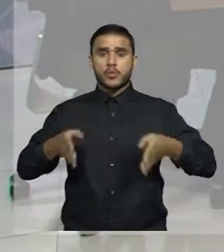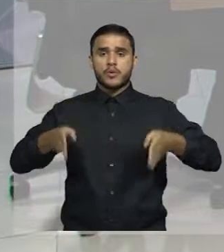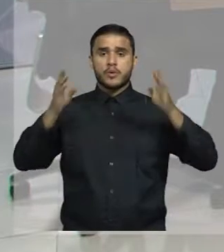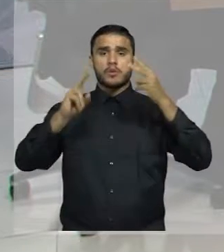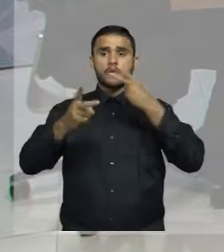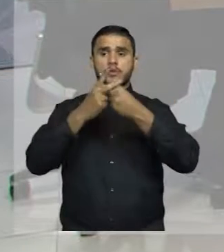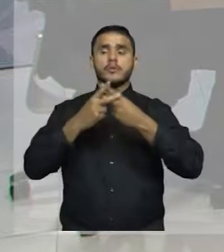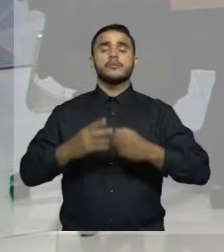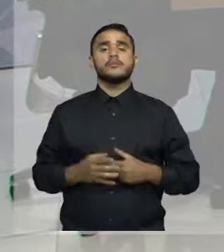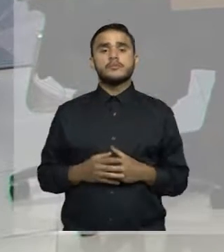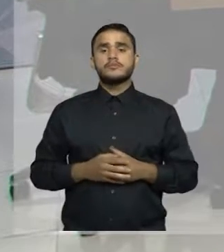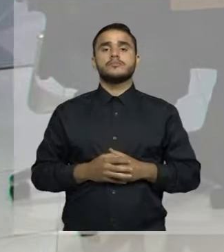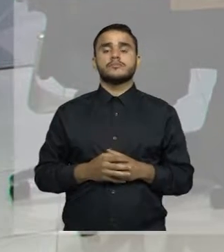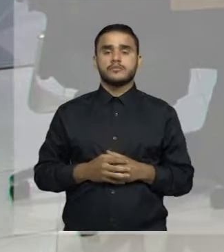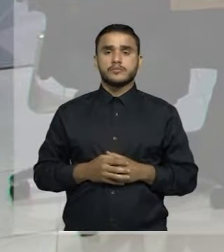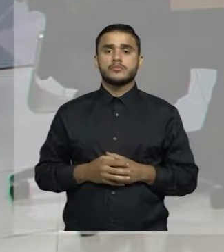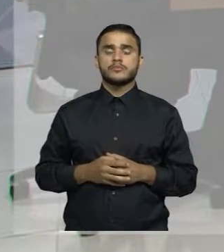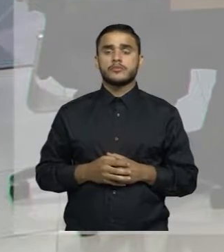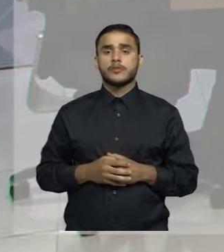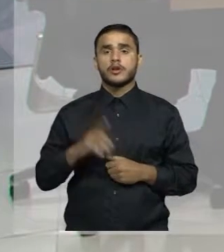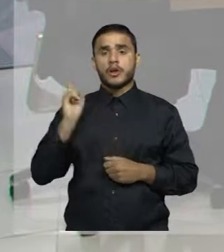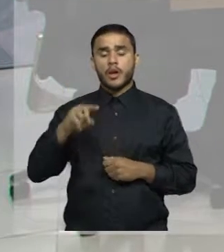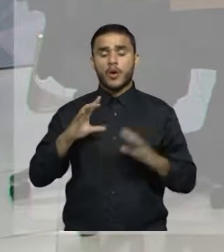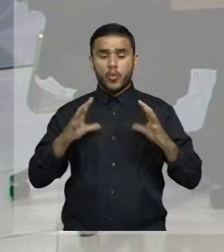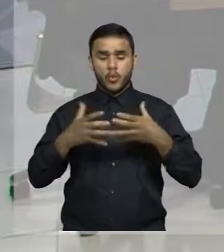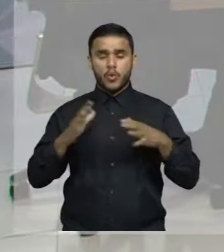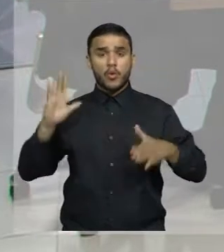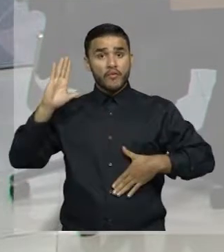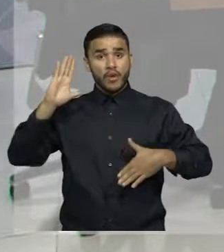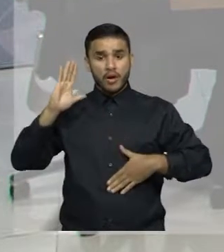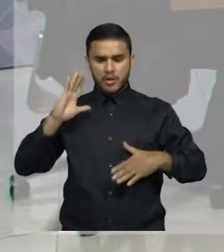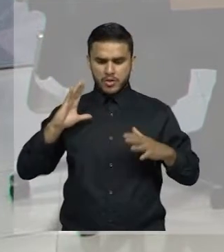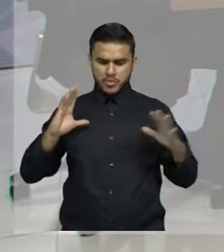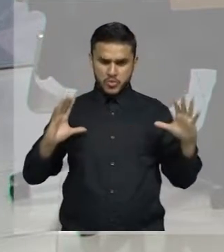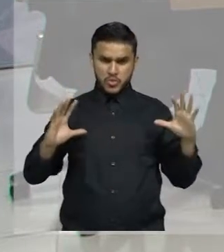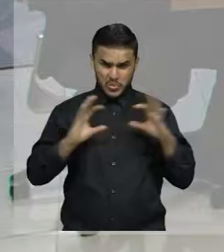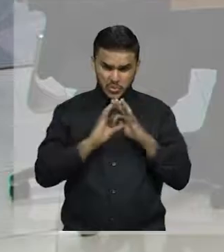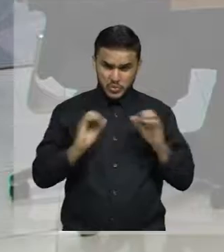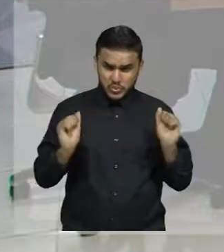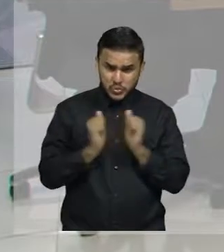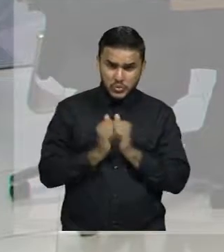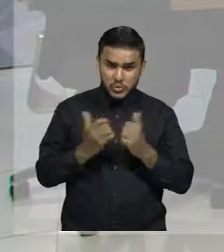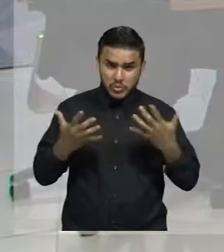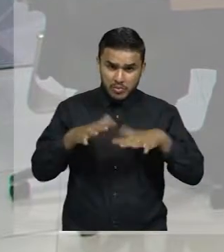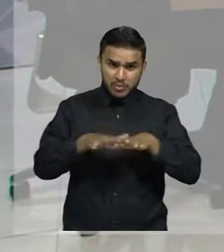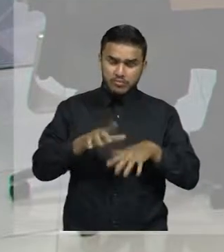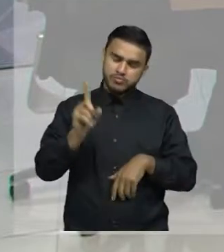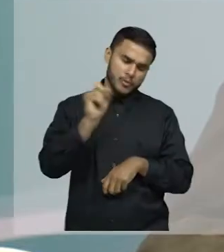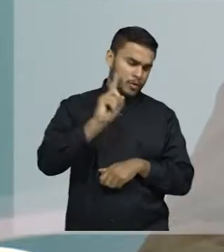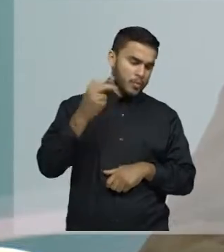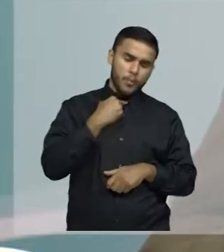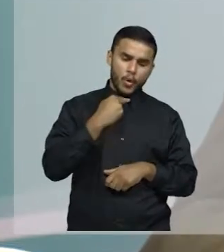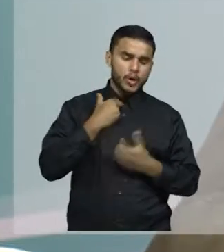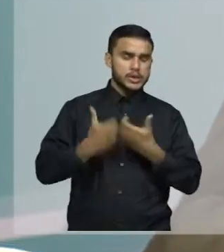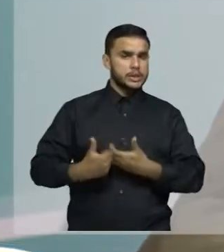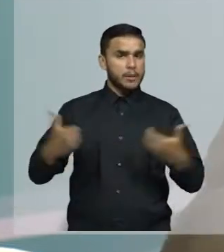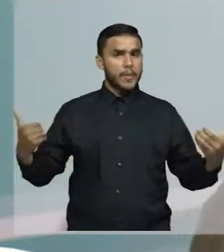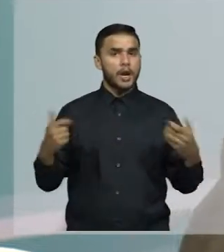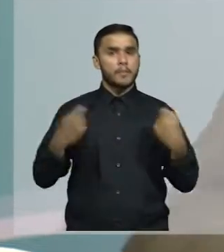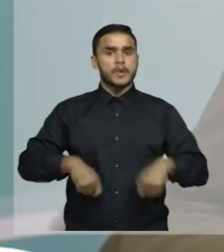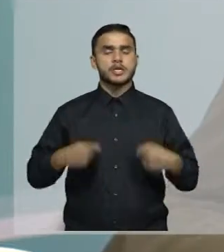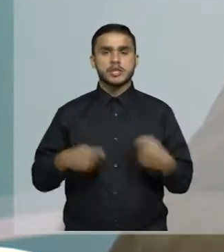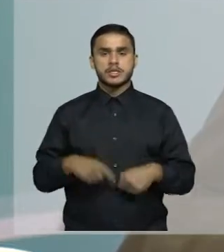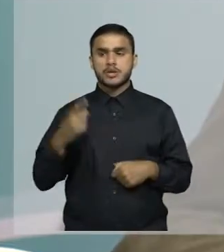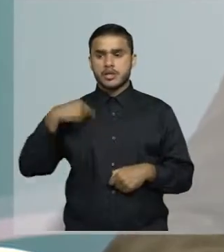estão presos. Estão protestando contra a junção das facções nos mesmos presídios. Eles estão protestando